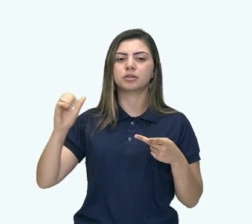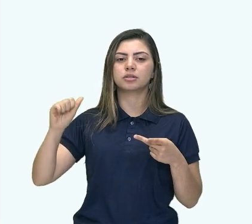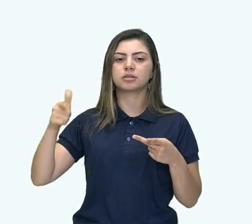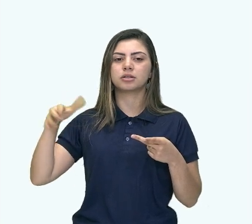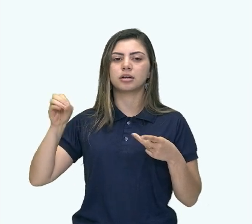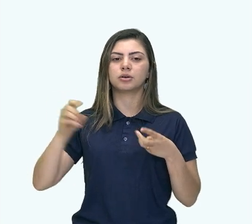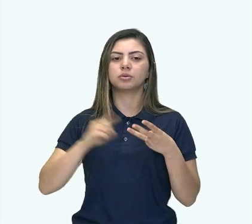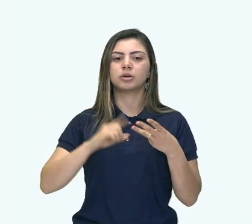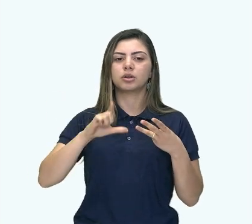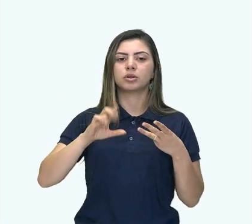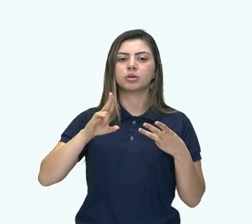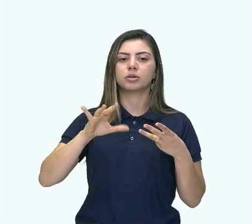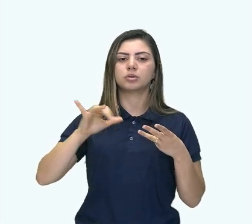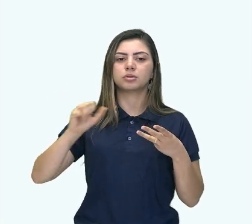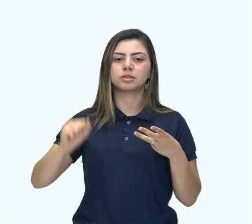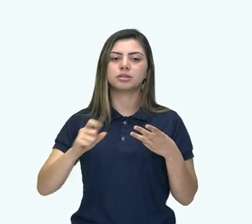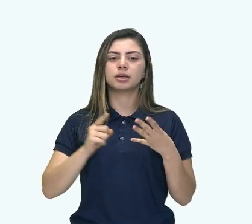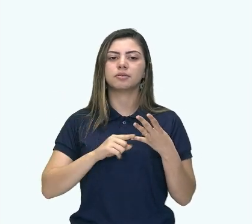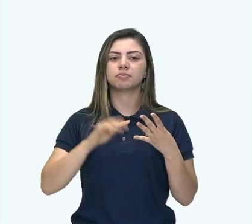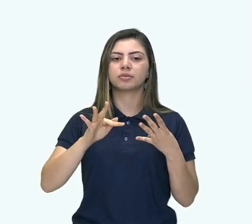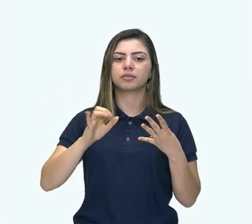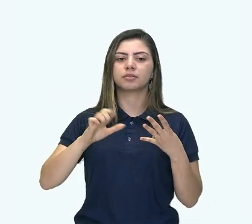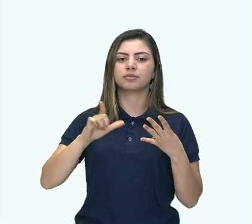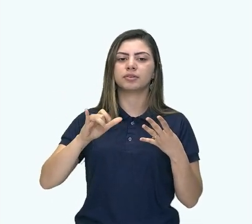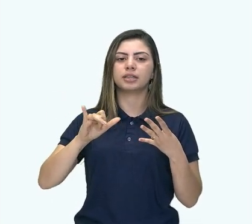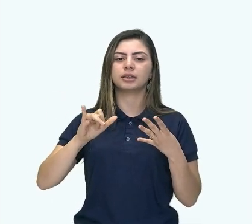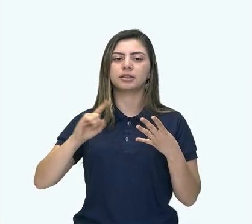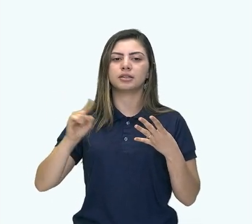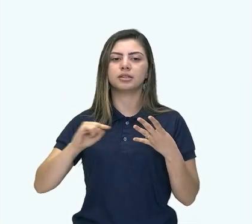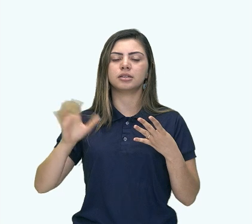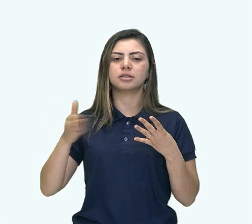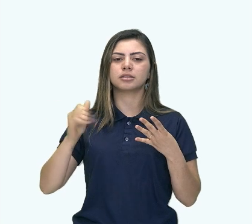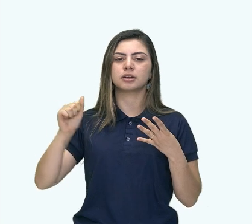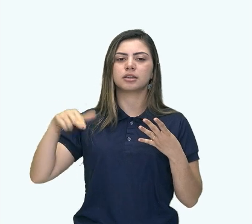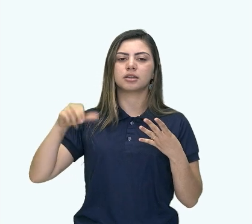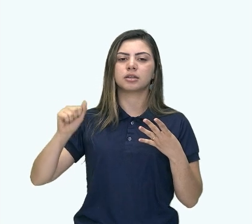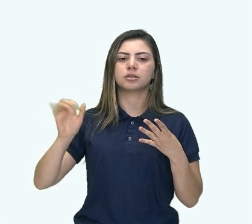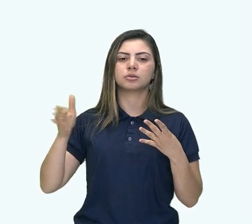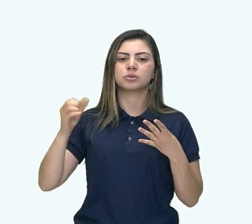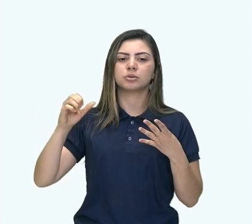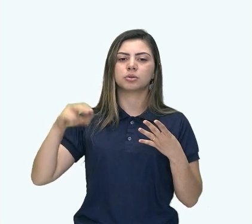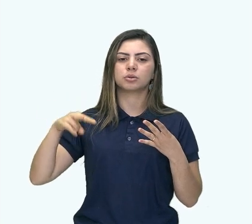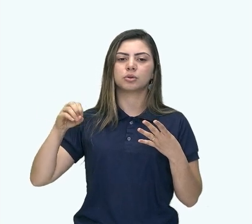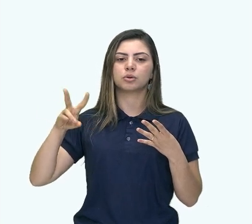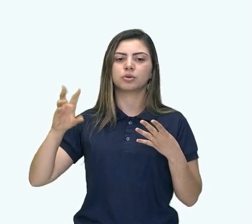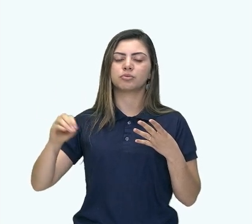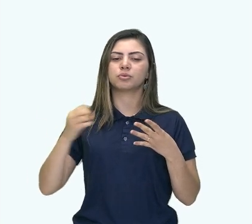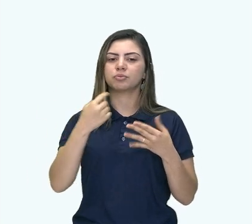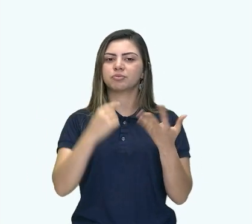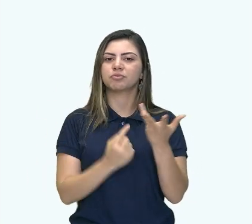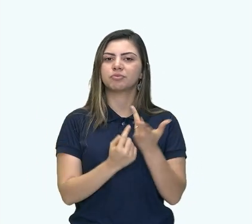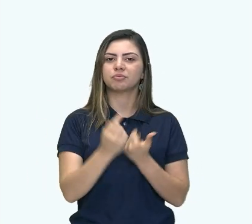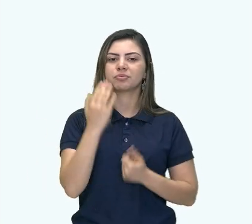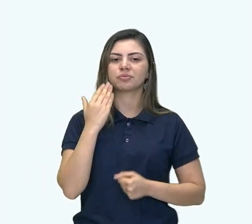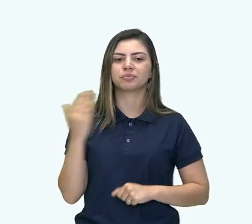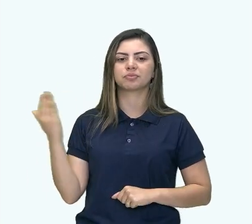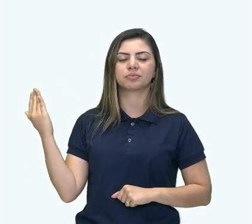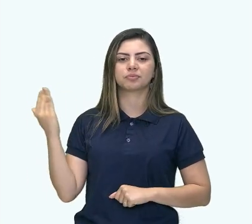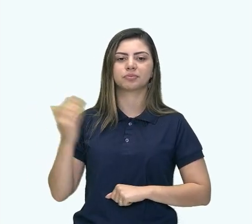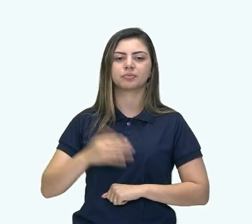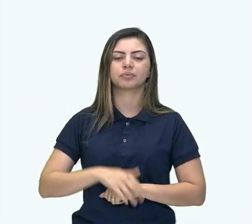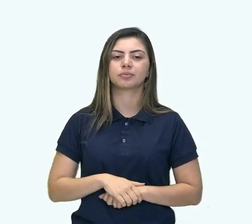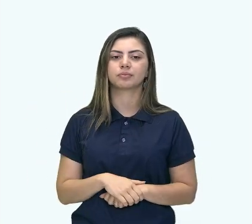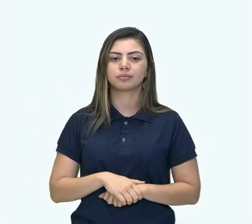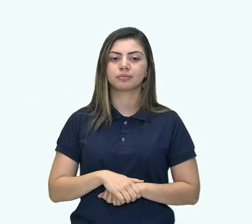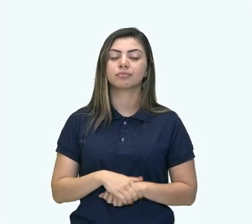Lucia McCartney, de 67, Feliz Ano Novo, de 75, O Caso Morel, de 73 e Agosto, de 1990. Entre